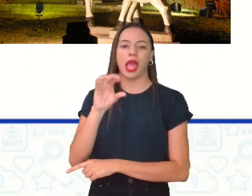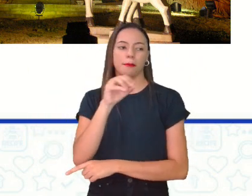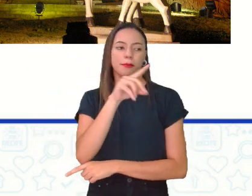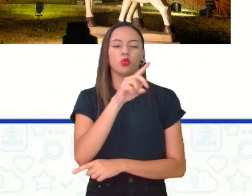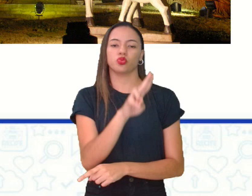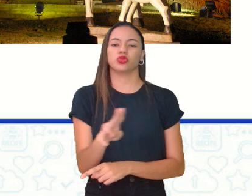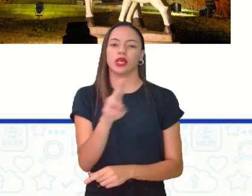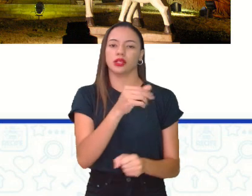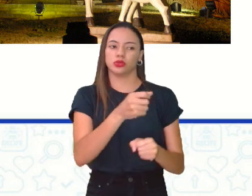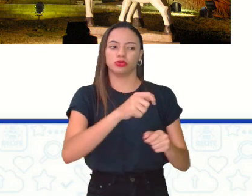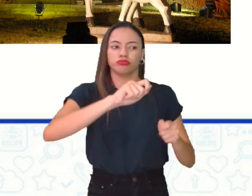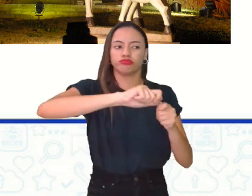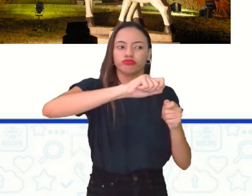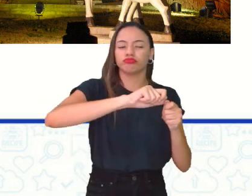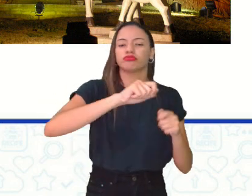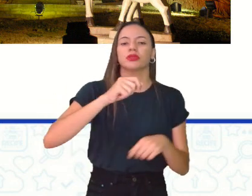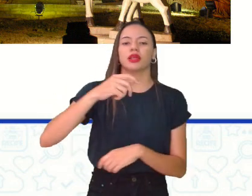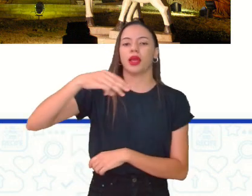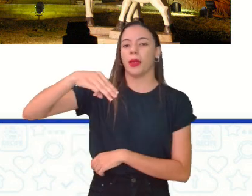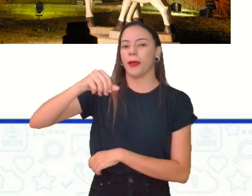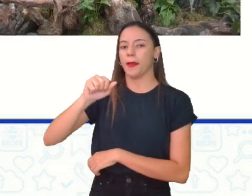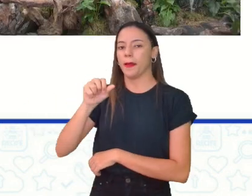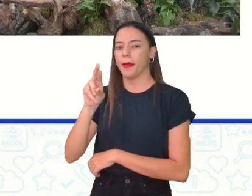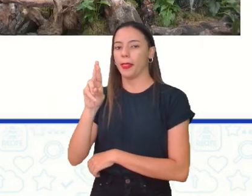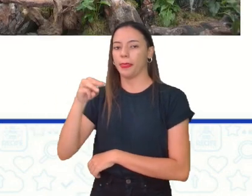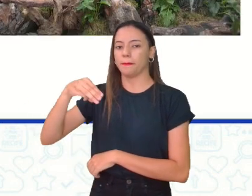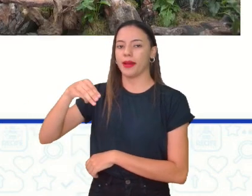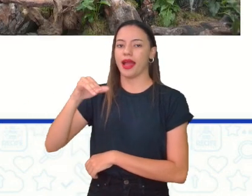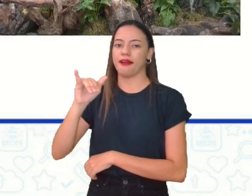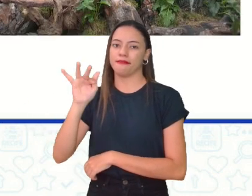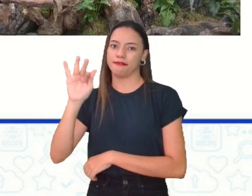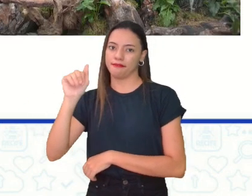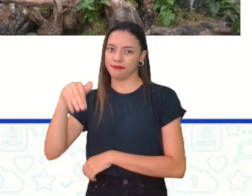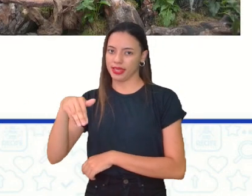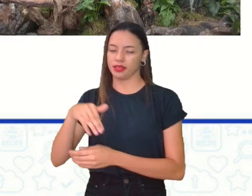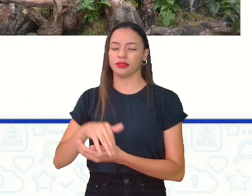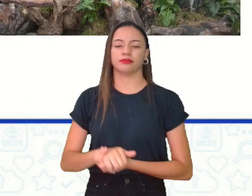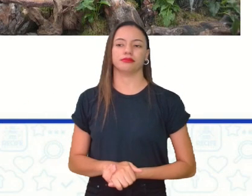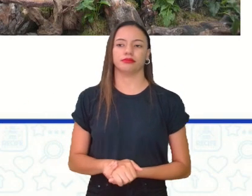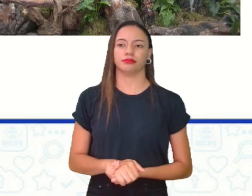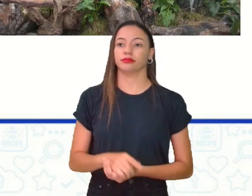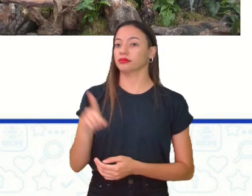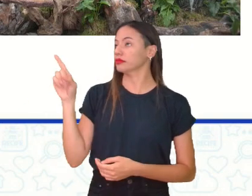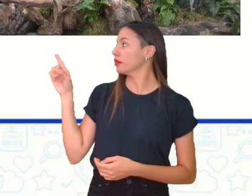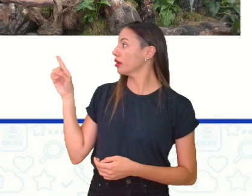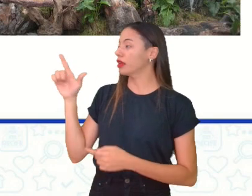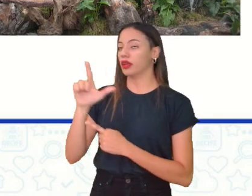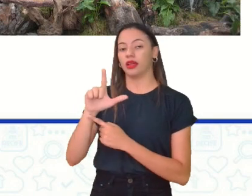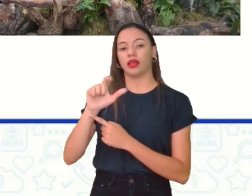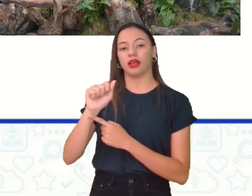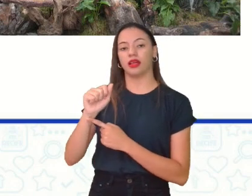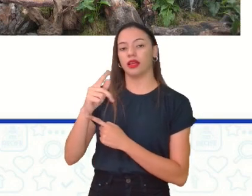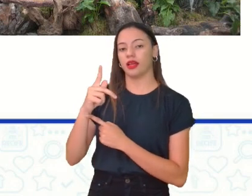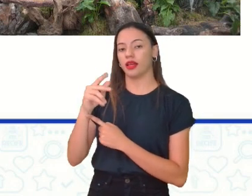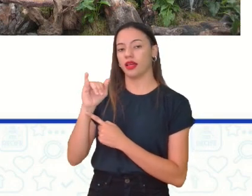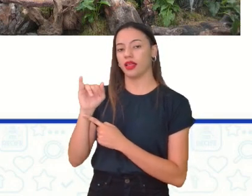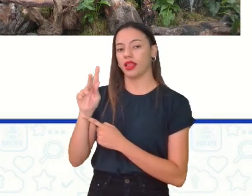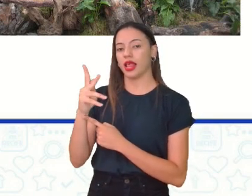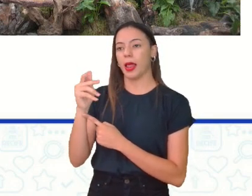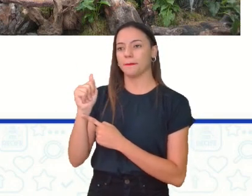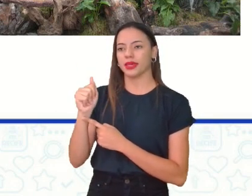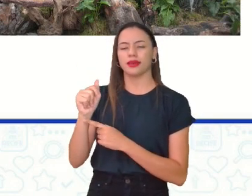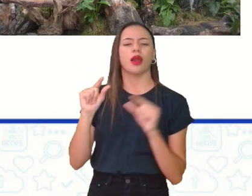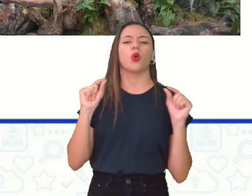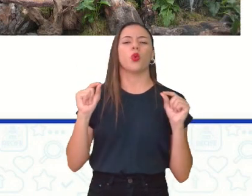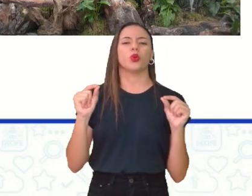engano. Então, são várias formas de se fazer presépio. E a lapinha, que é uma coisa maior, é